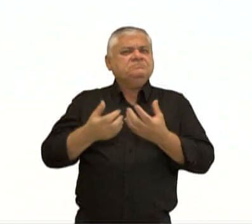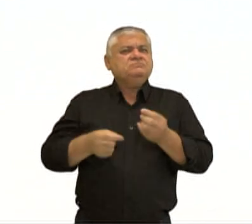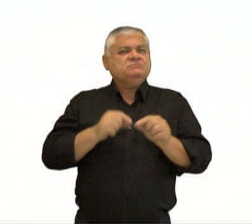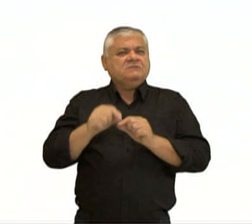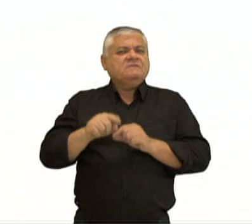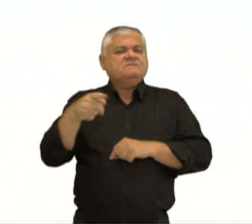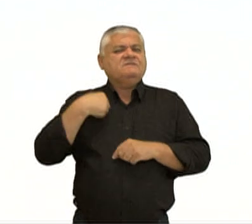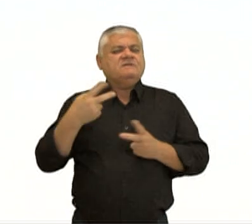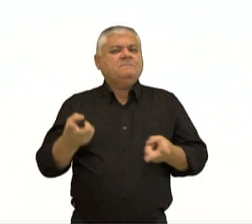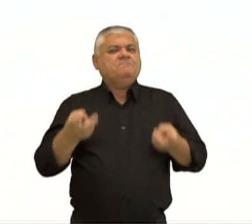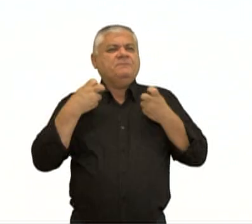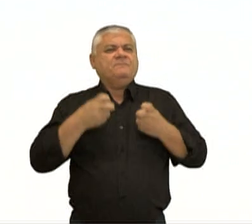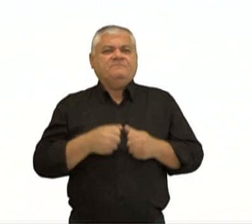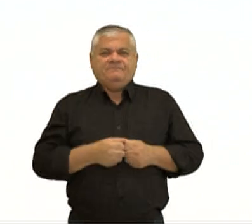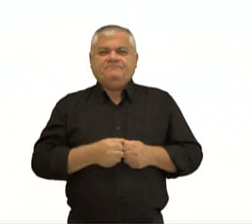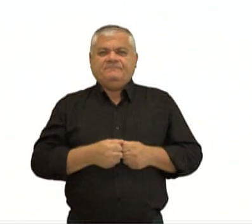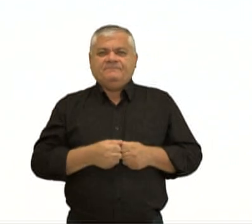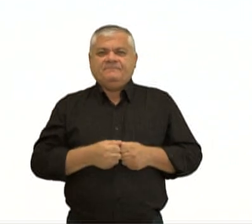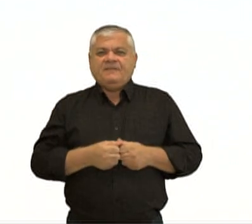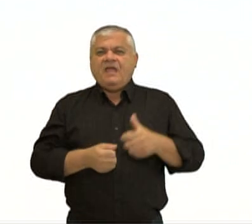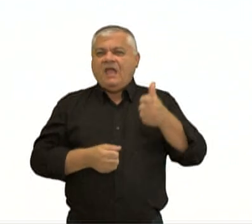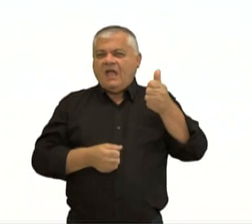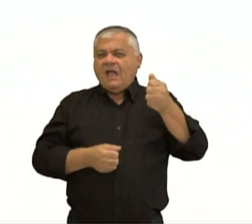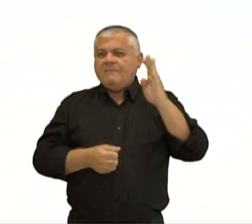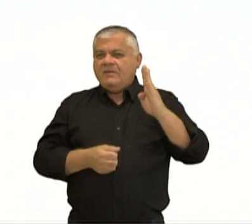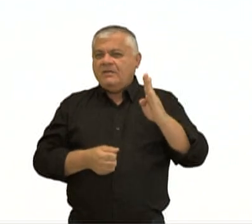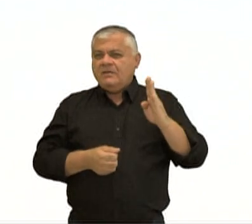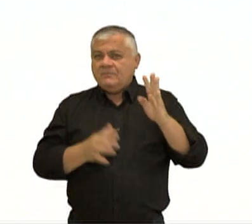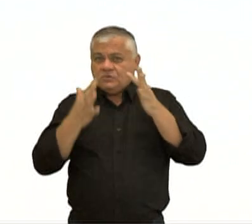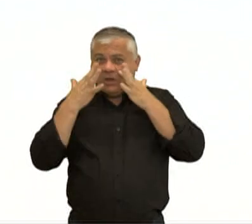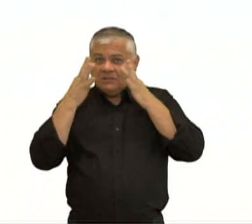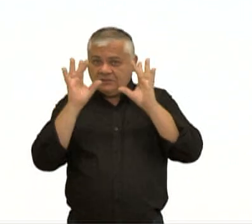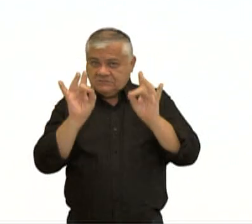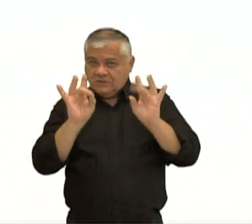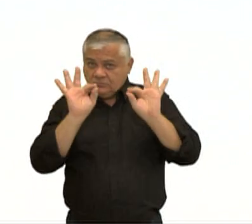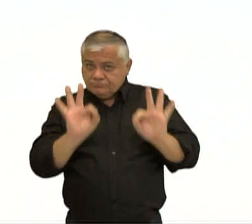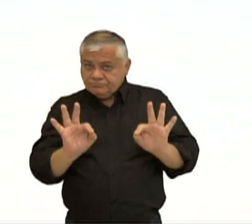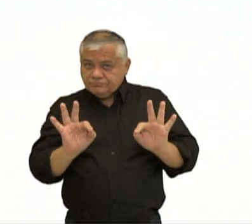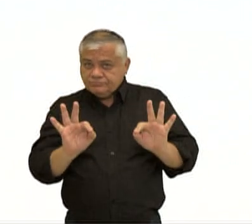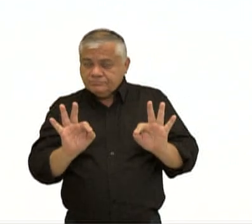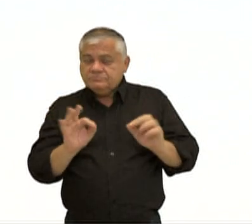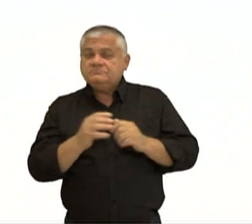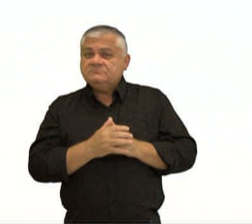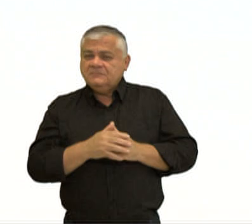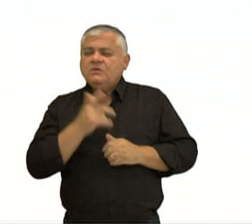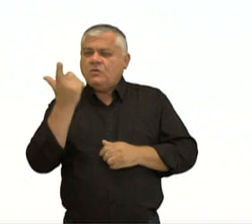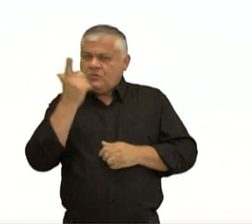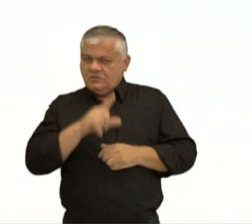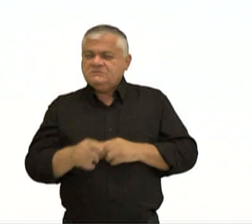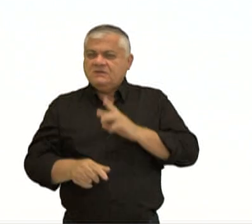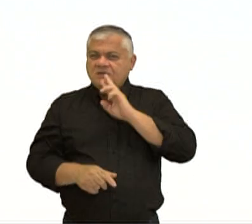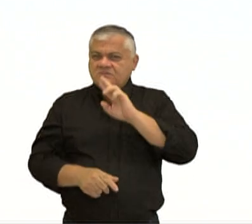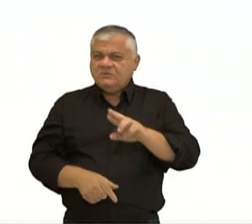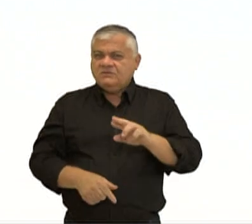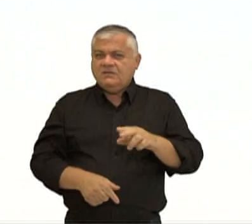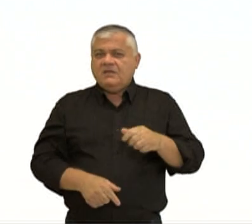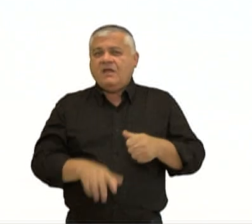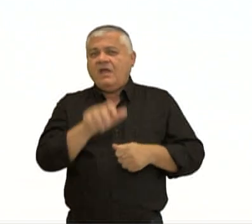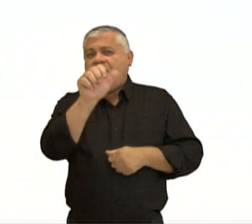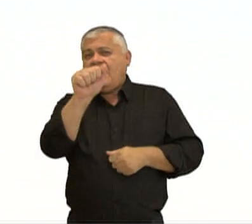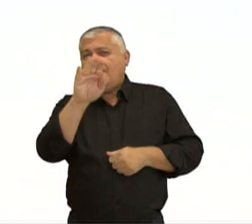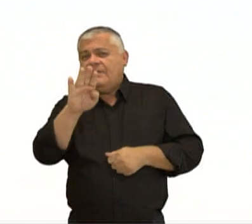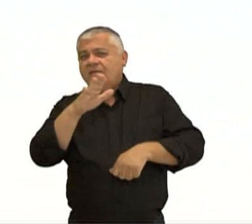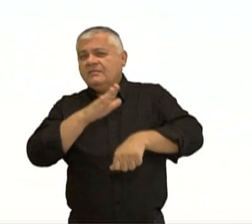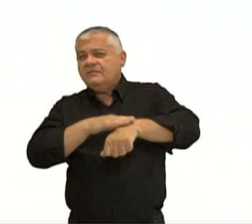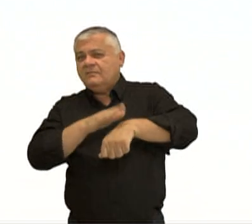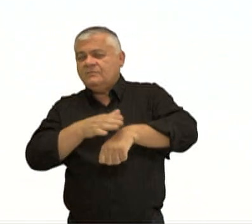você vai conseguir responder essa questão. Se você prestou atenção na ideia central, você consegue responder essa. Beleza? Um